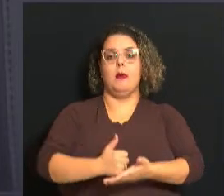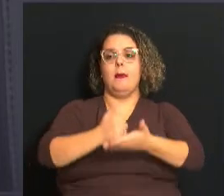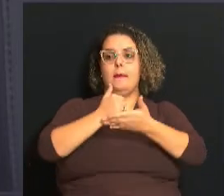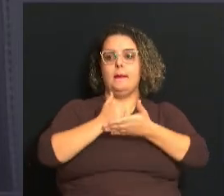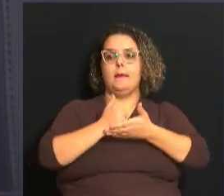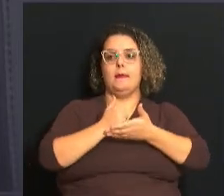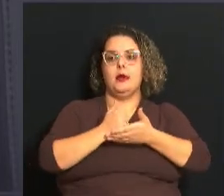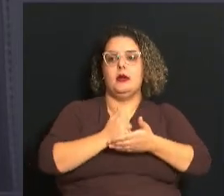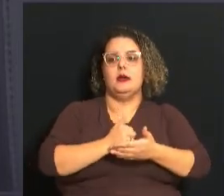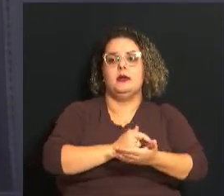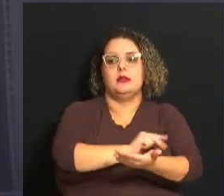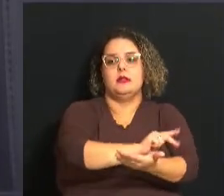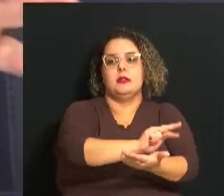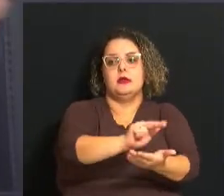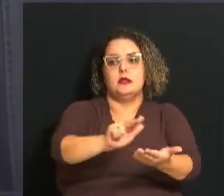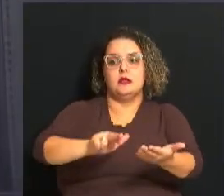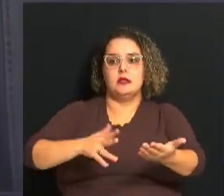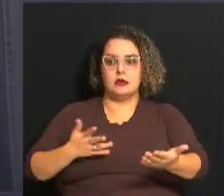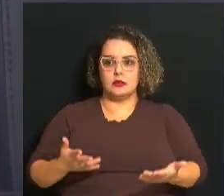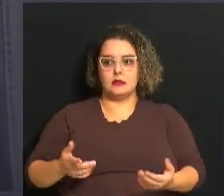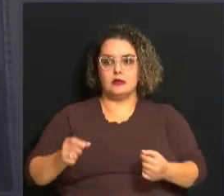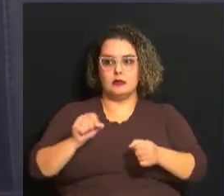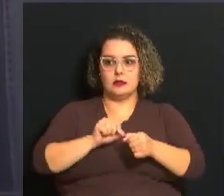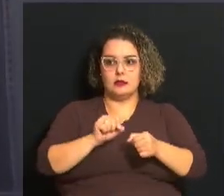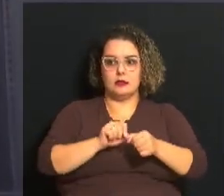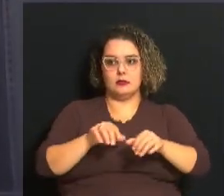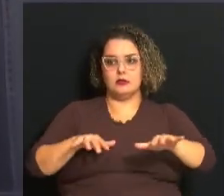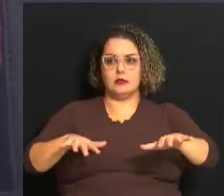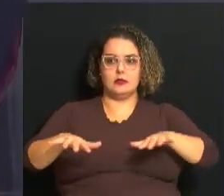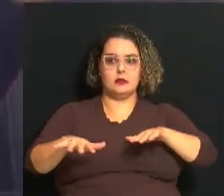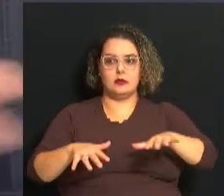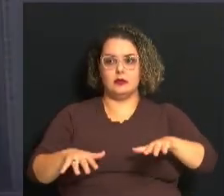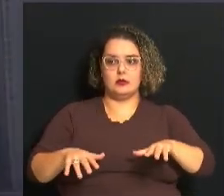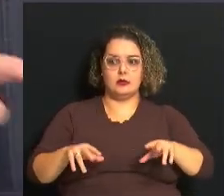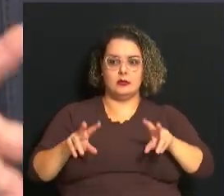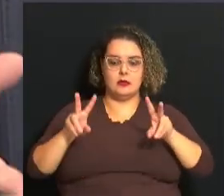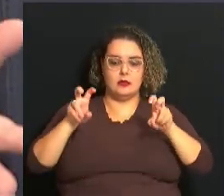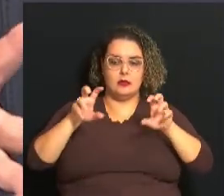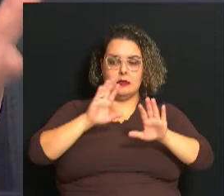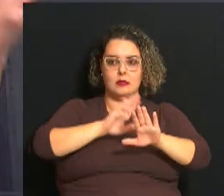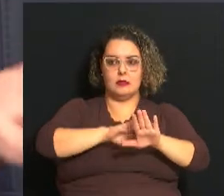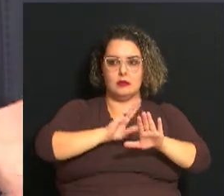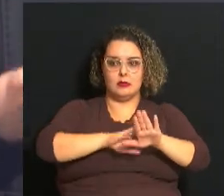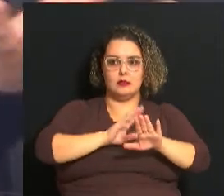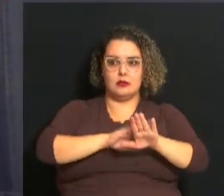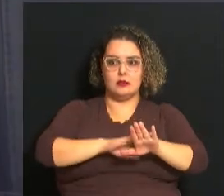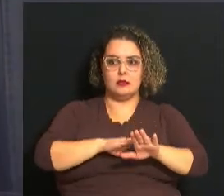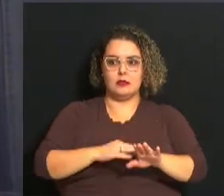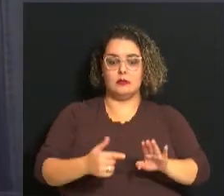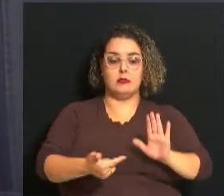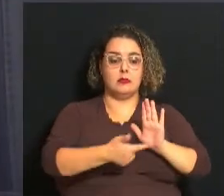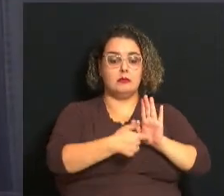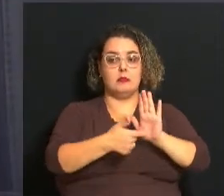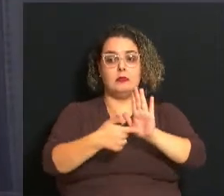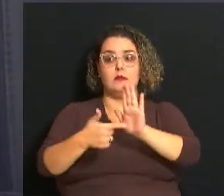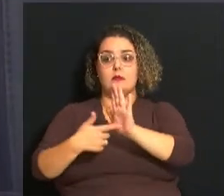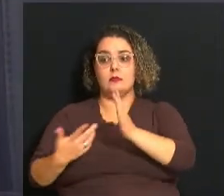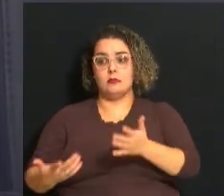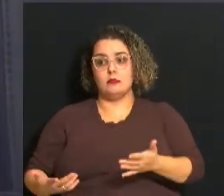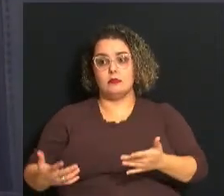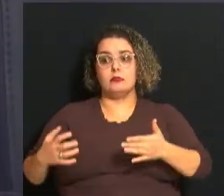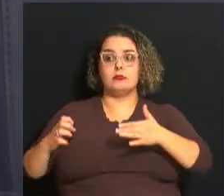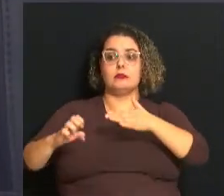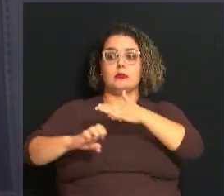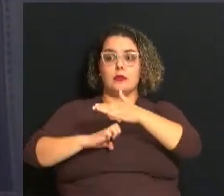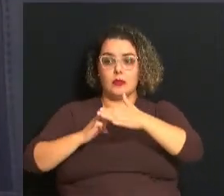caso entendeu quer dizer agora eles estão fazendo né ações né maquiagem de ações para mostrar que são uma